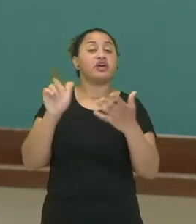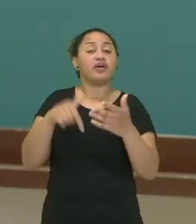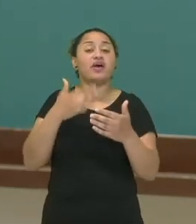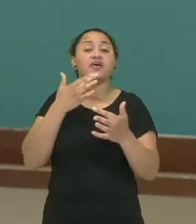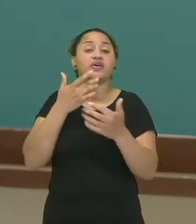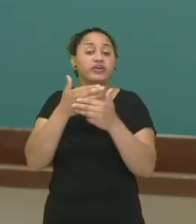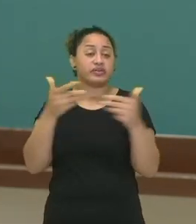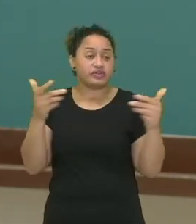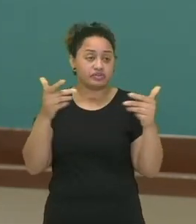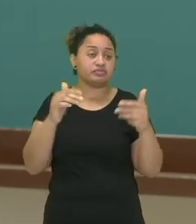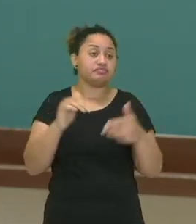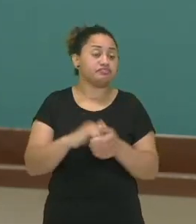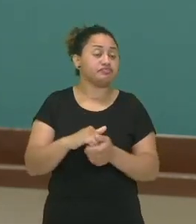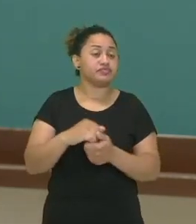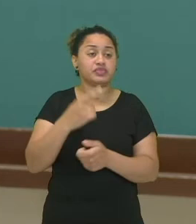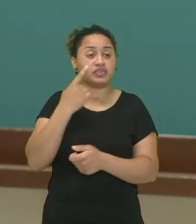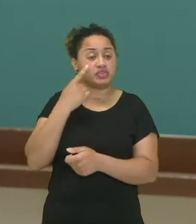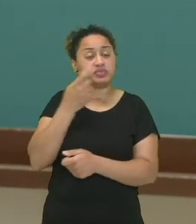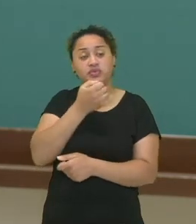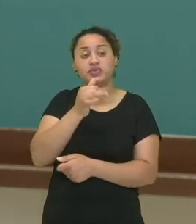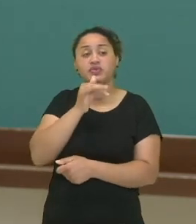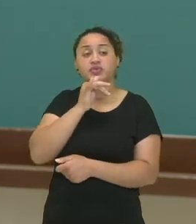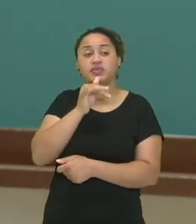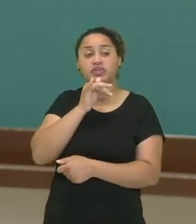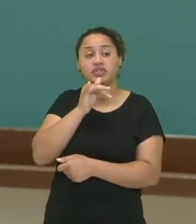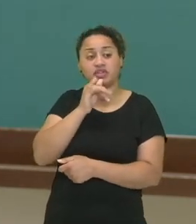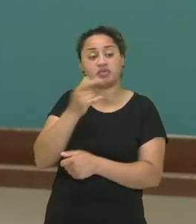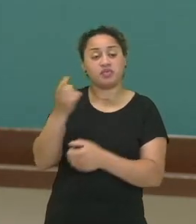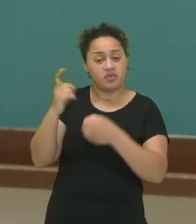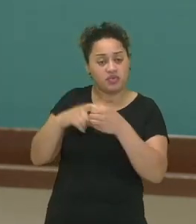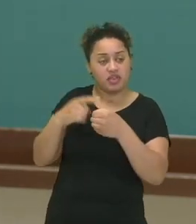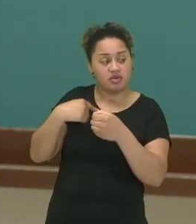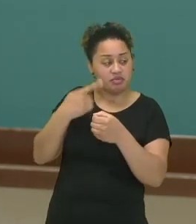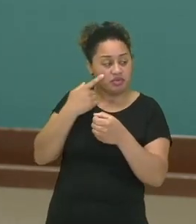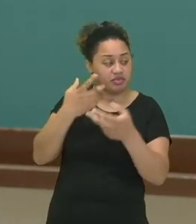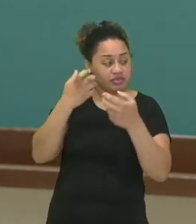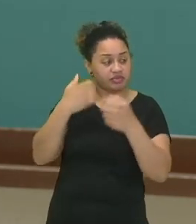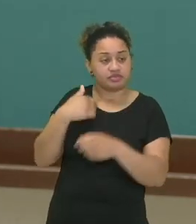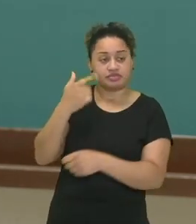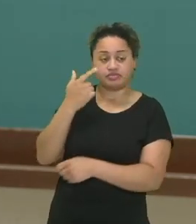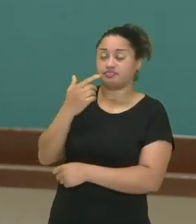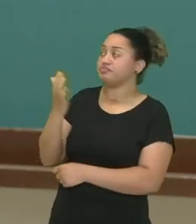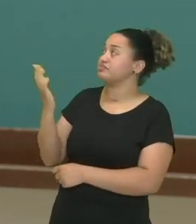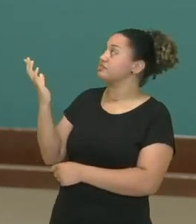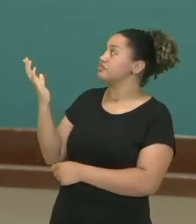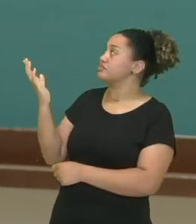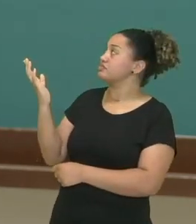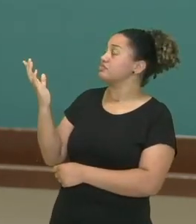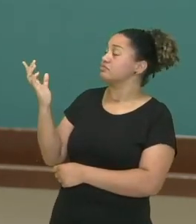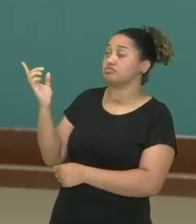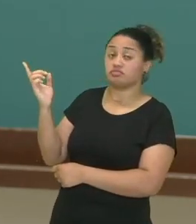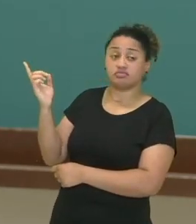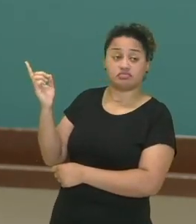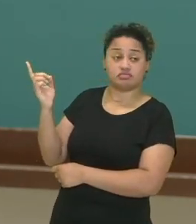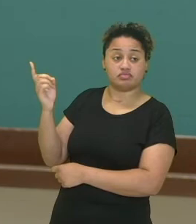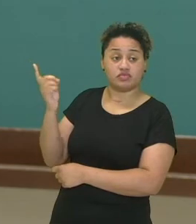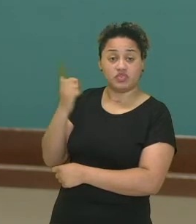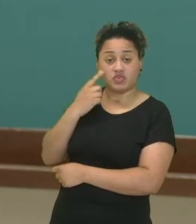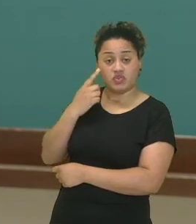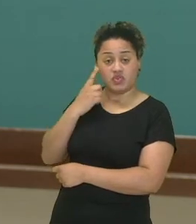colorida. E a gente viu exemplos de obras aqui, olha, vamos retomar aqui, né? Ó, obras de cromoxilogravura. Então são